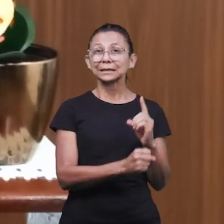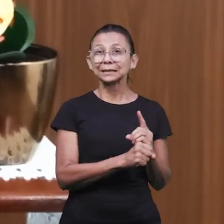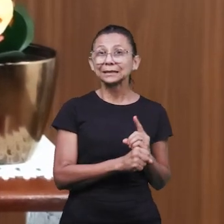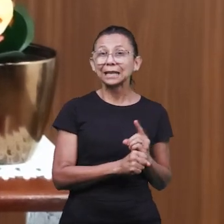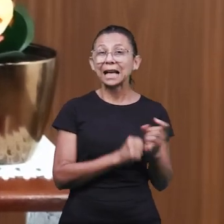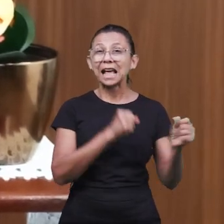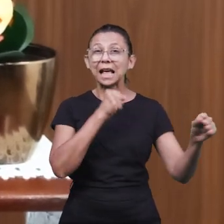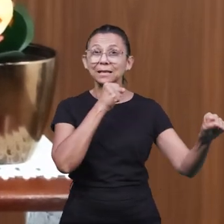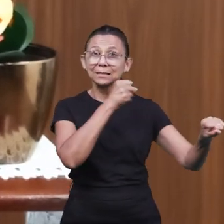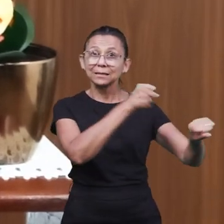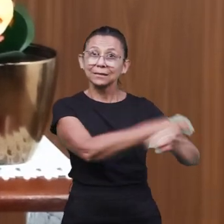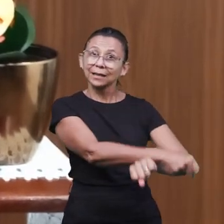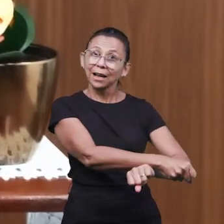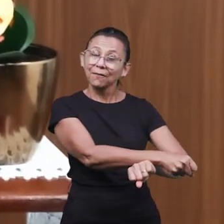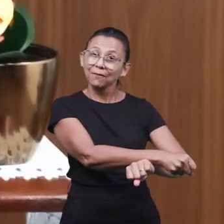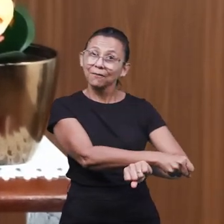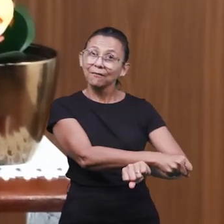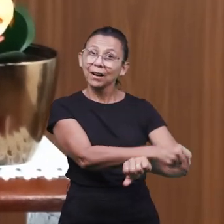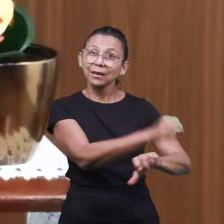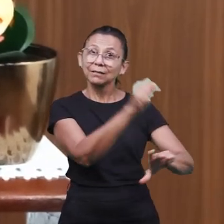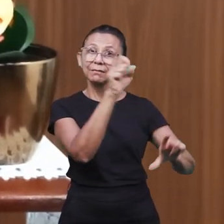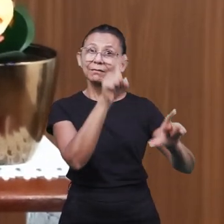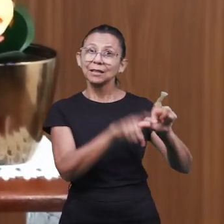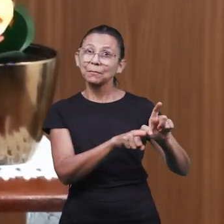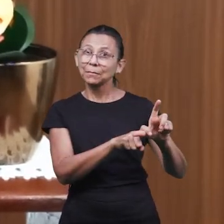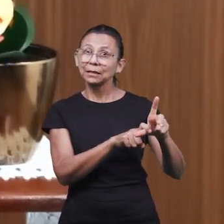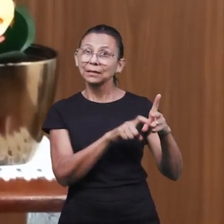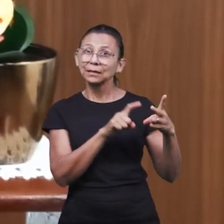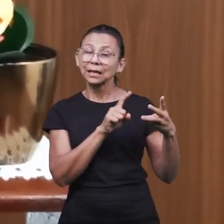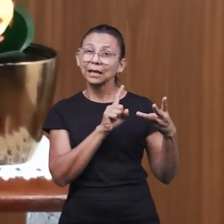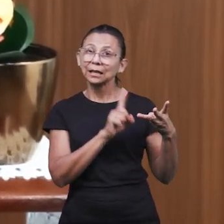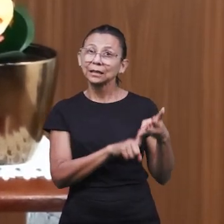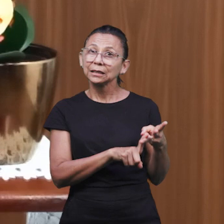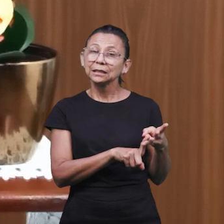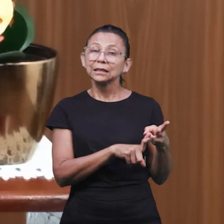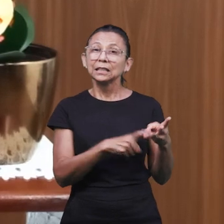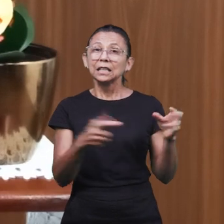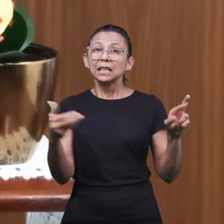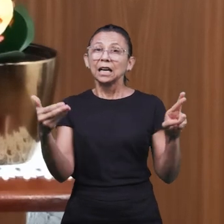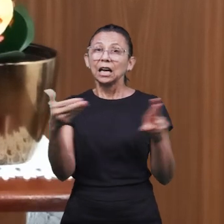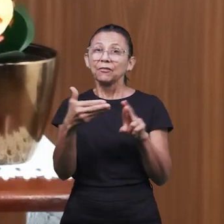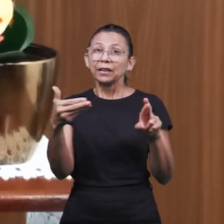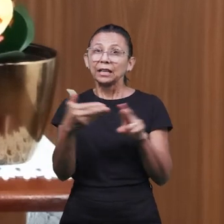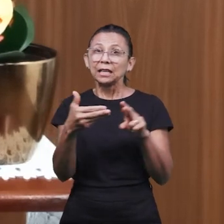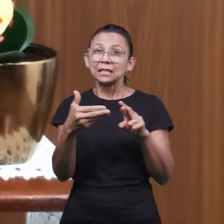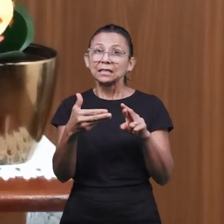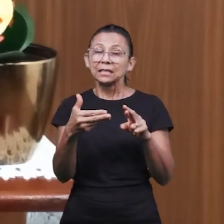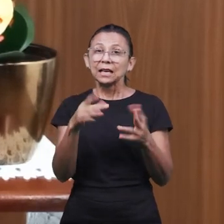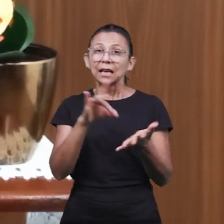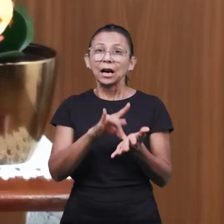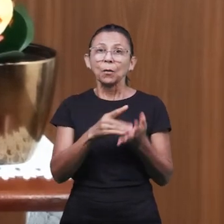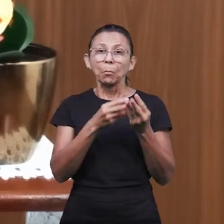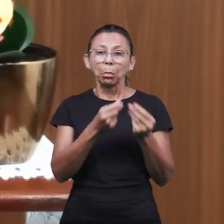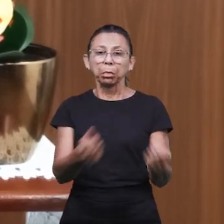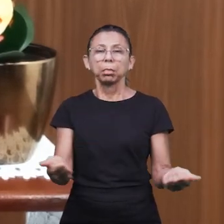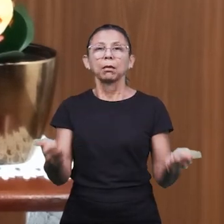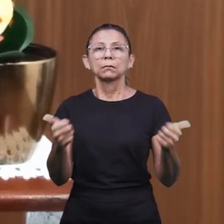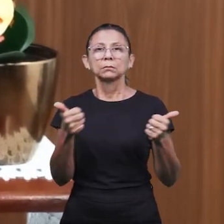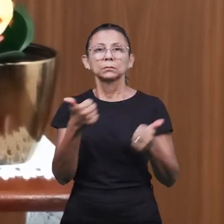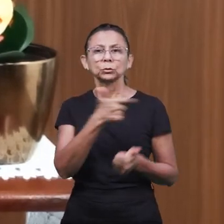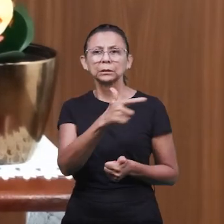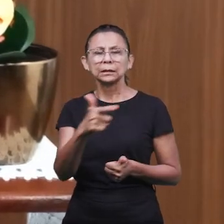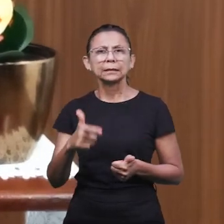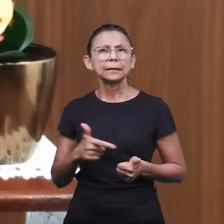completamente escravizada, dependente e sem referências reais. Quando falamos